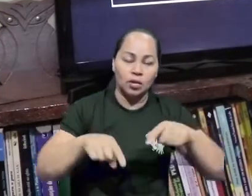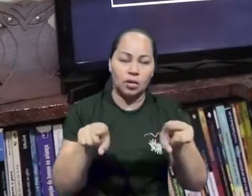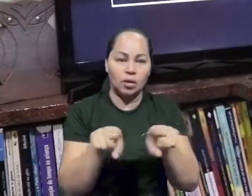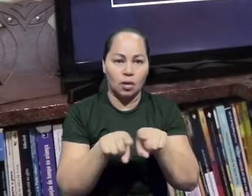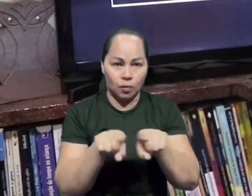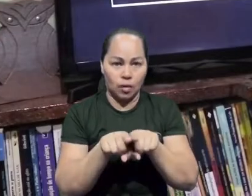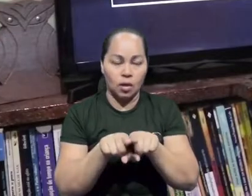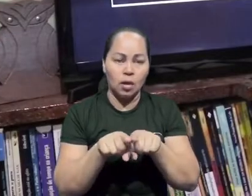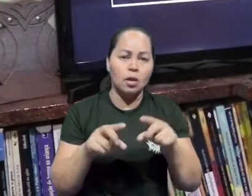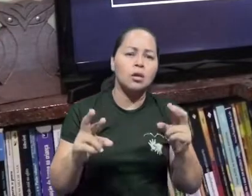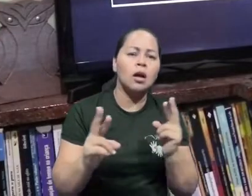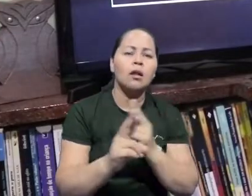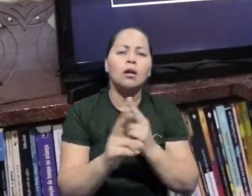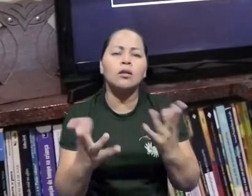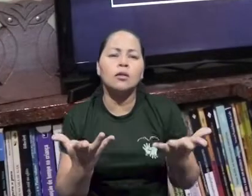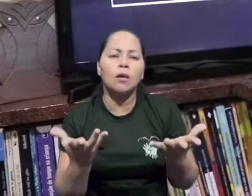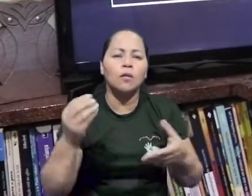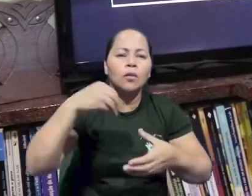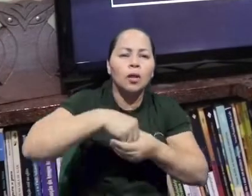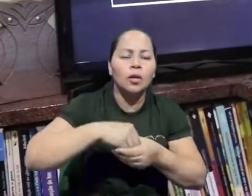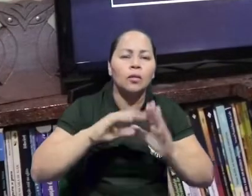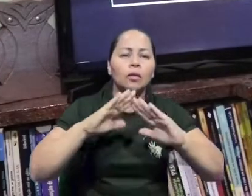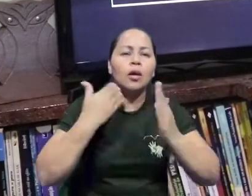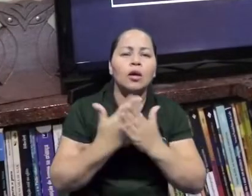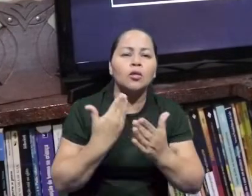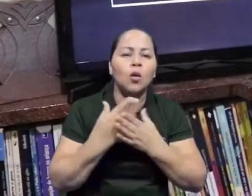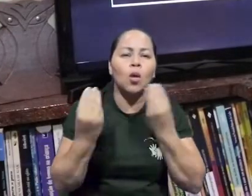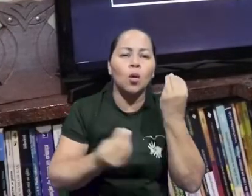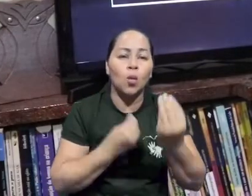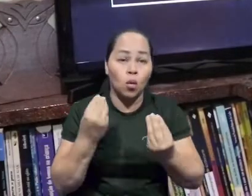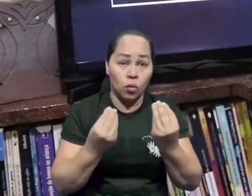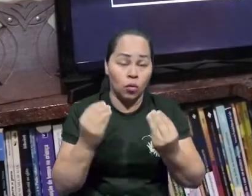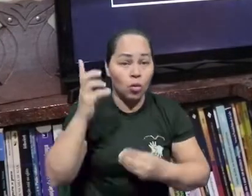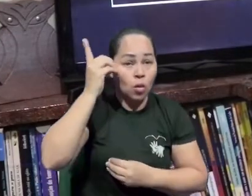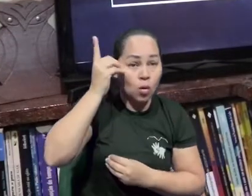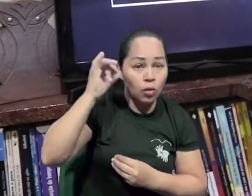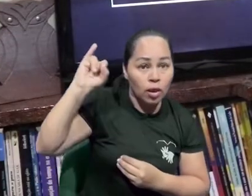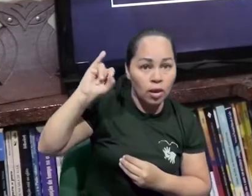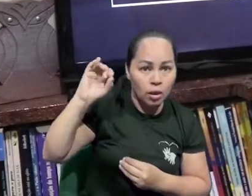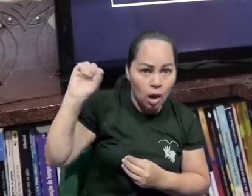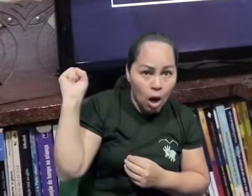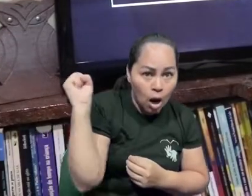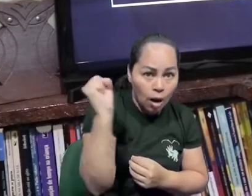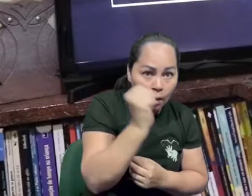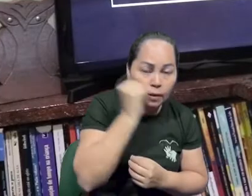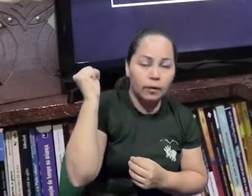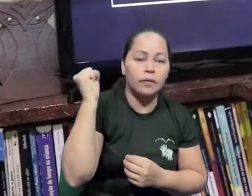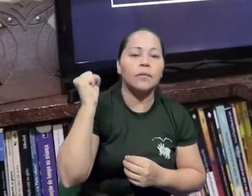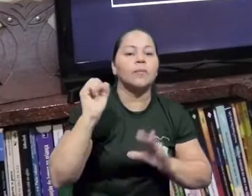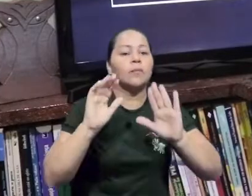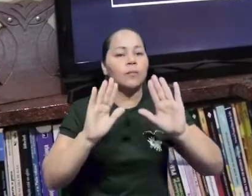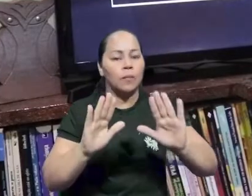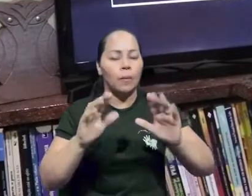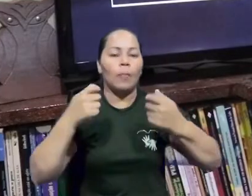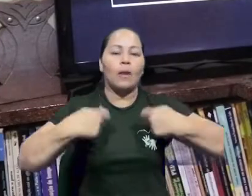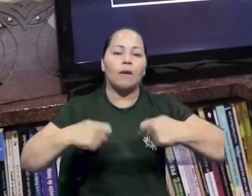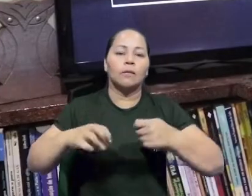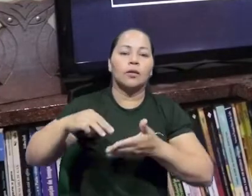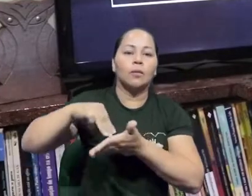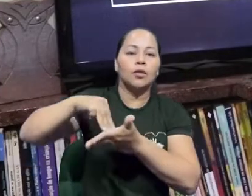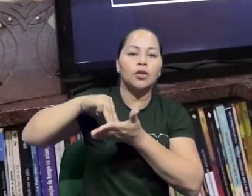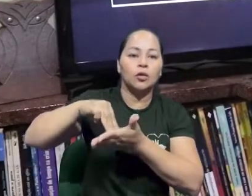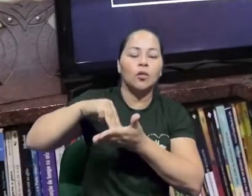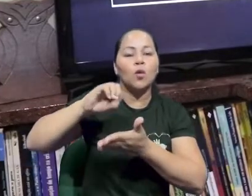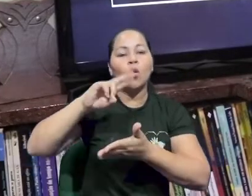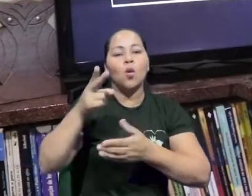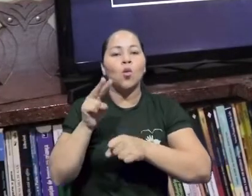inicial. Relacionamento do aluno na escola, um aluno com DI grave. Até o presente momento, o aluno aguarda cuidador